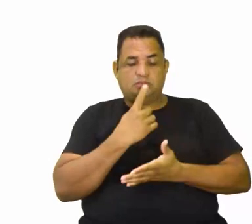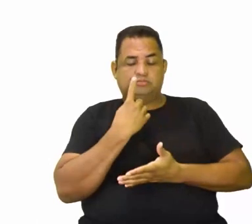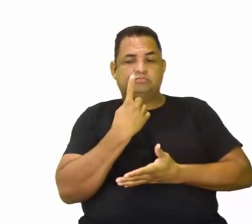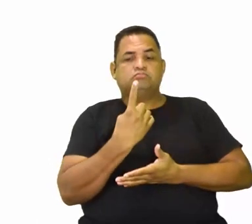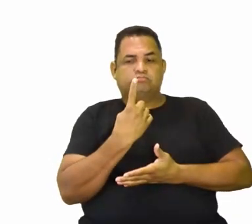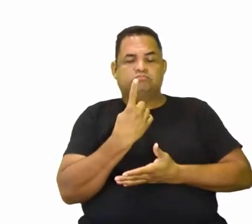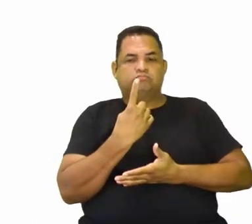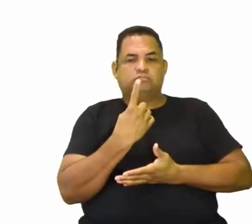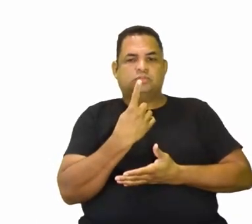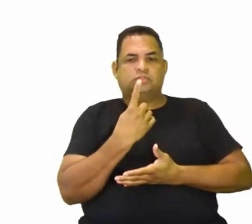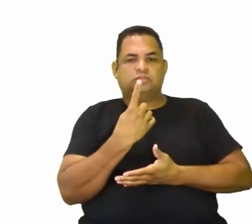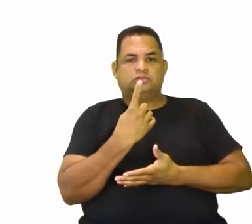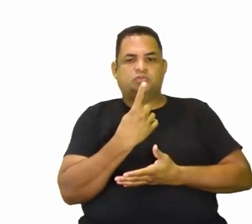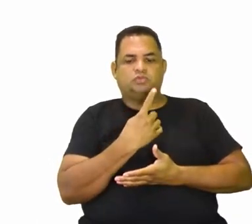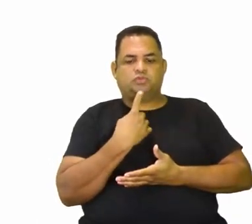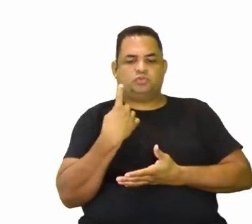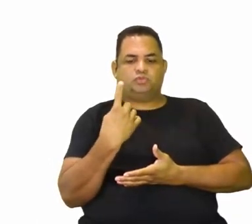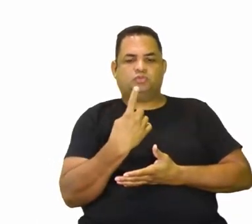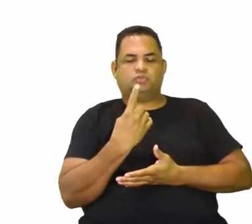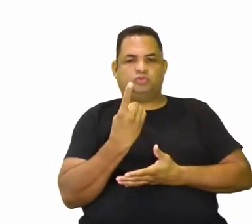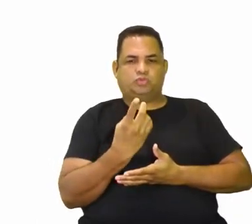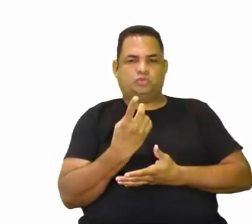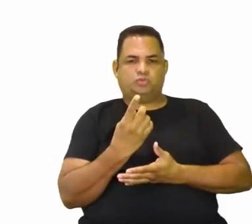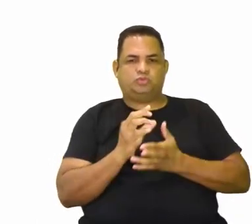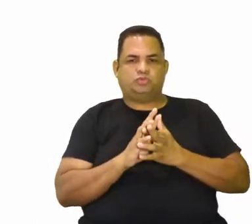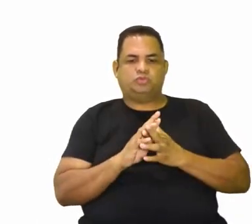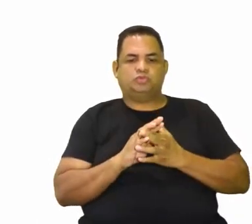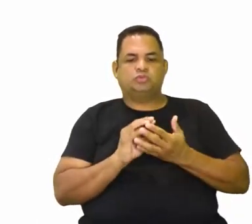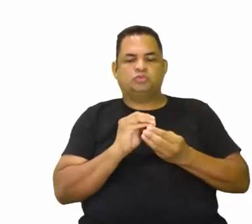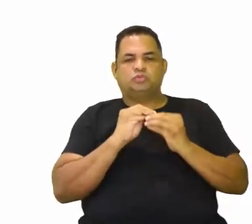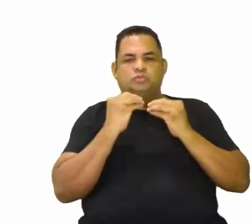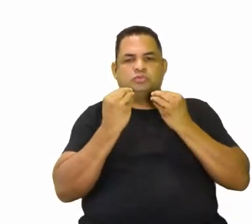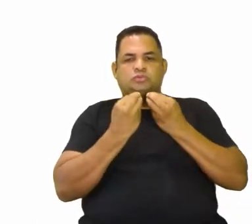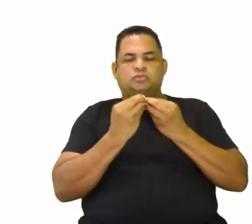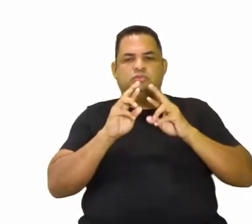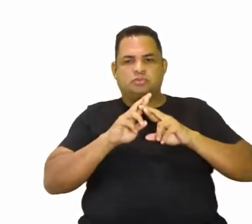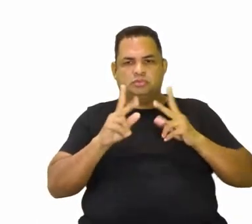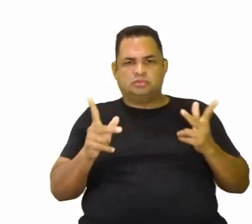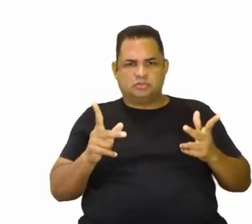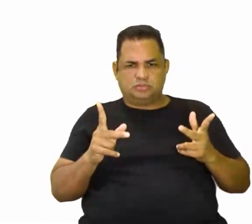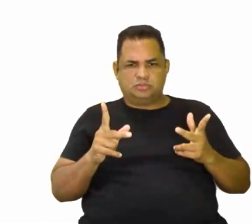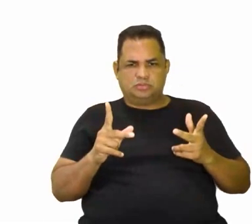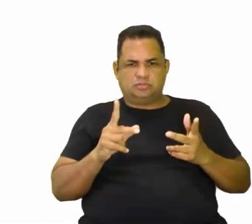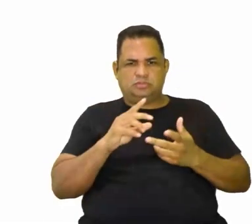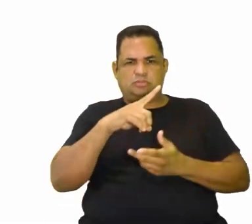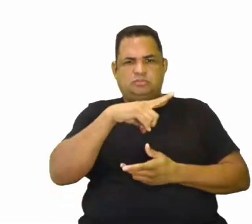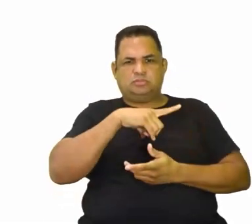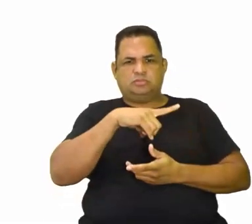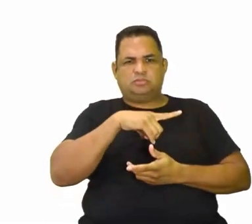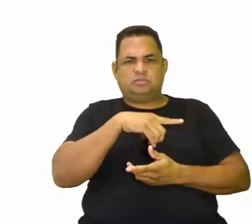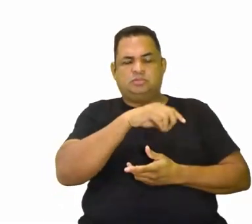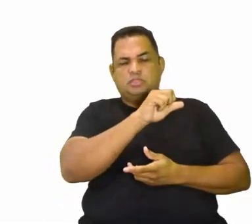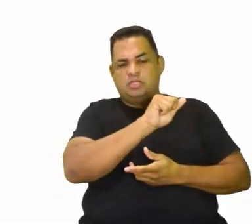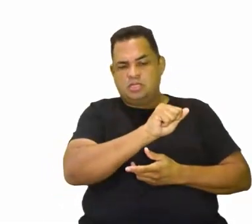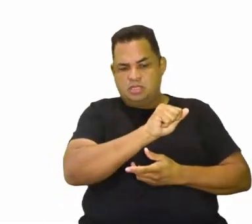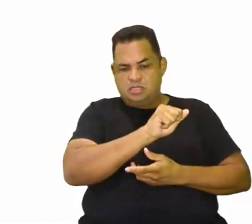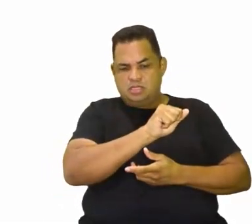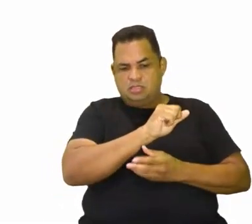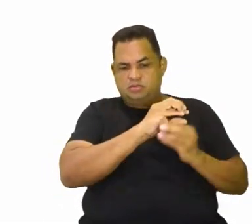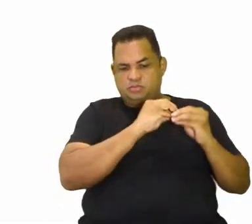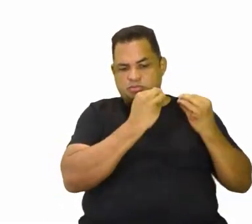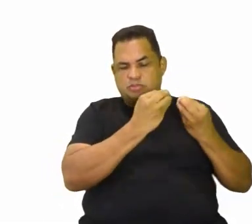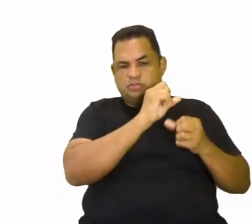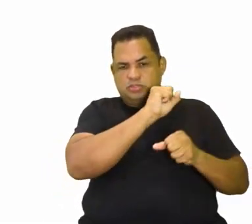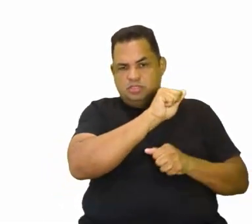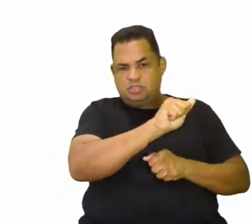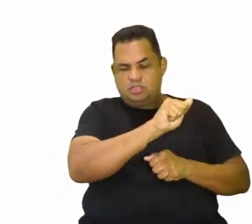uma única substância diferente. Então, eu vou ter a substância A mais